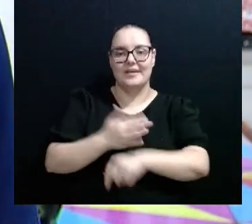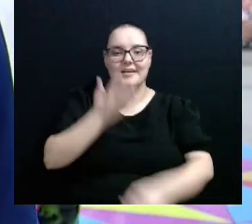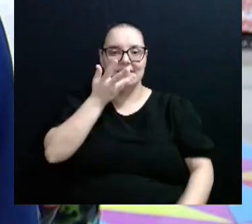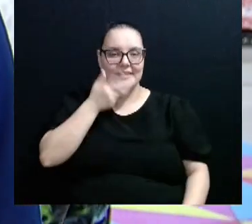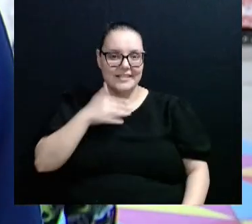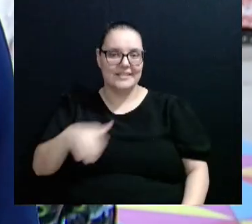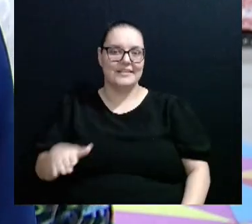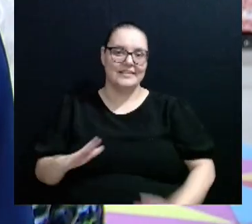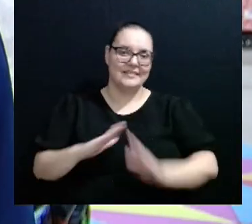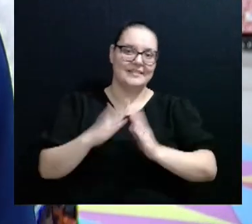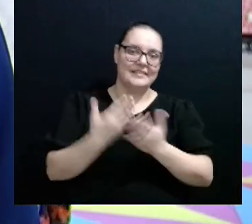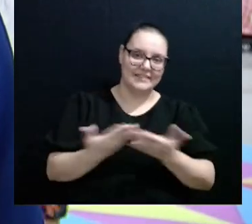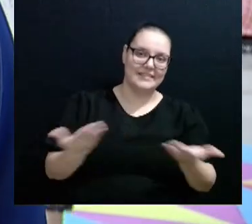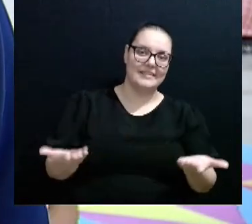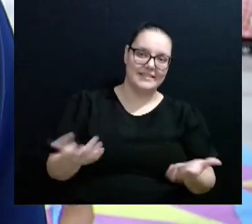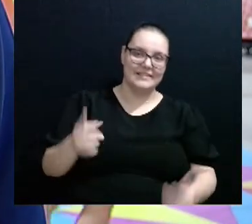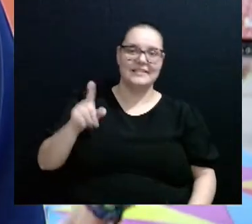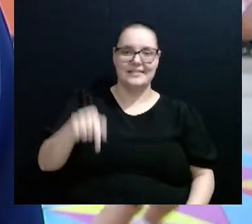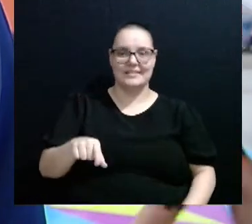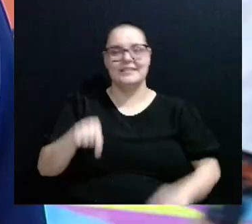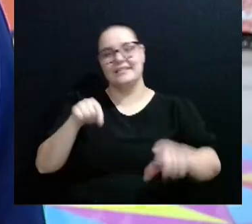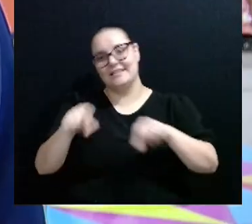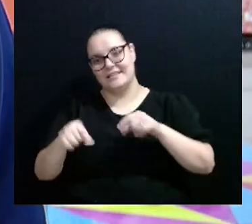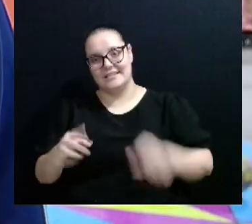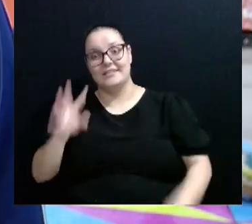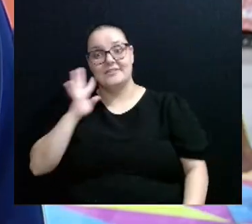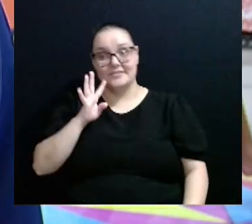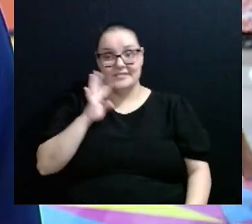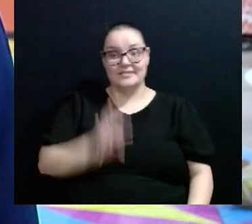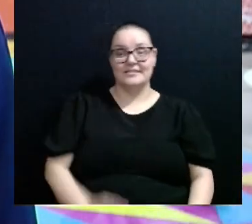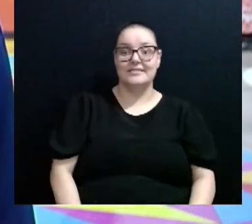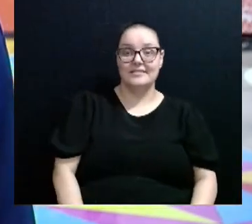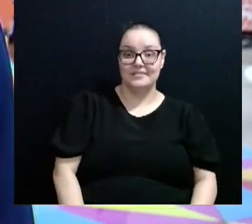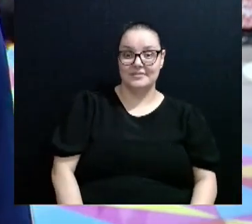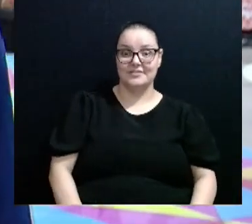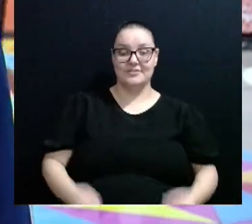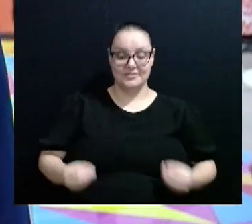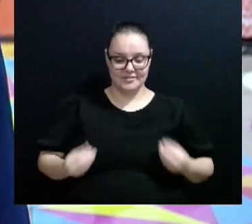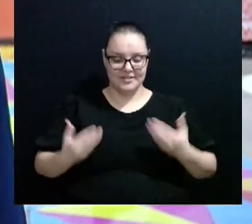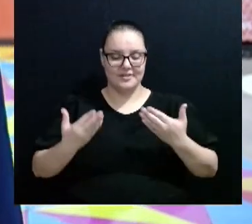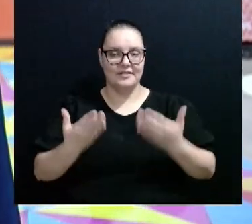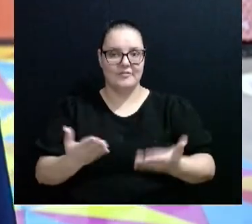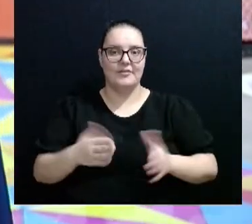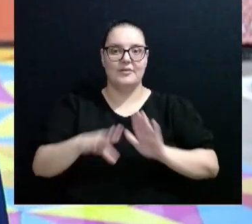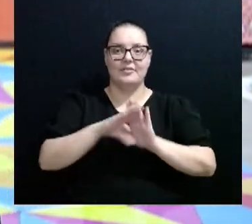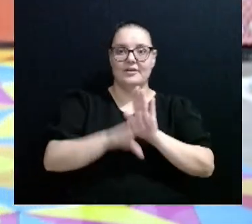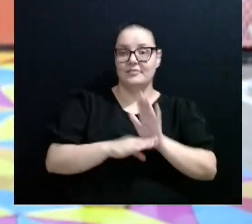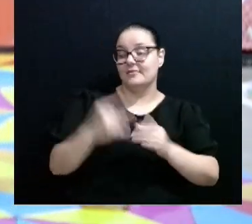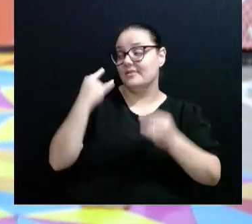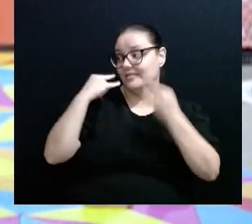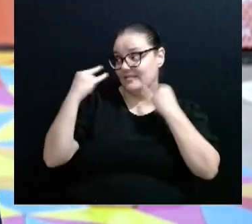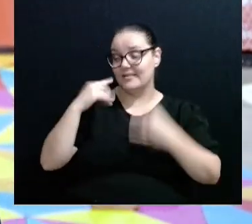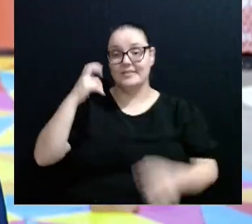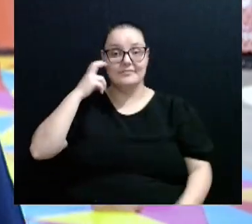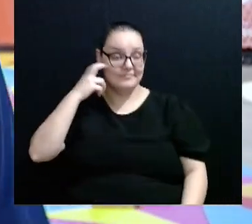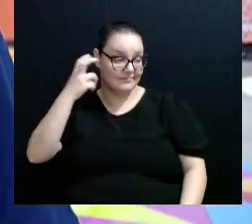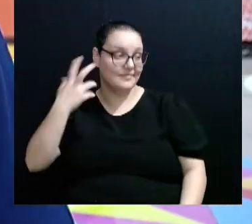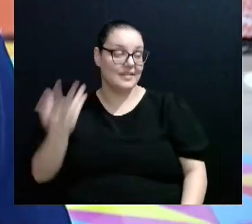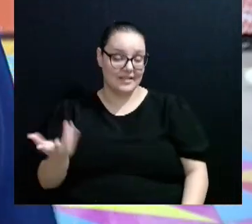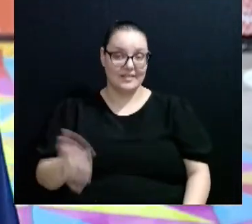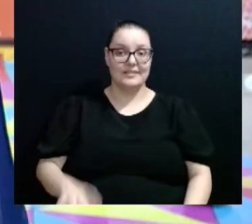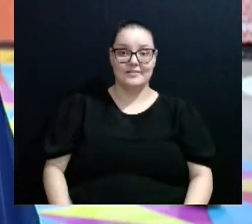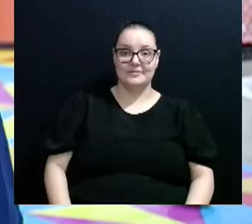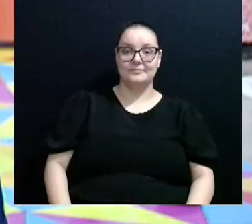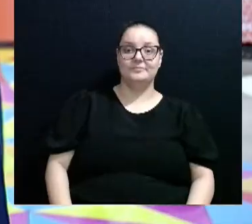aí acaba sendo uma alternativa bacana, né? De se trazer uma programação interessante, inteligente, atrativa, com